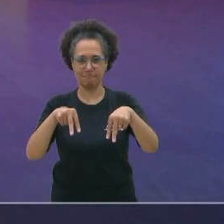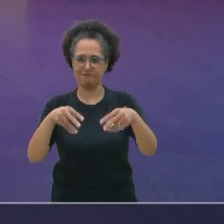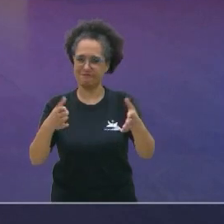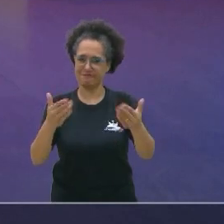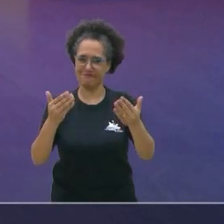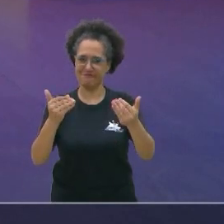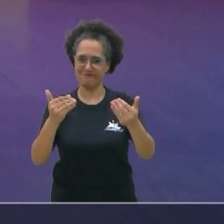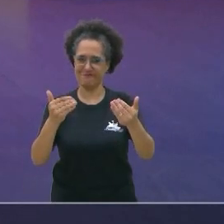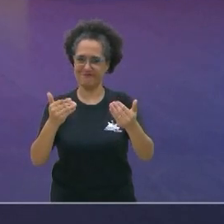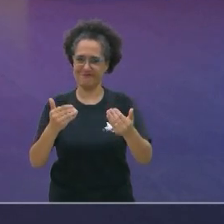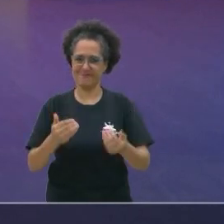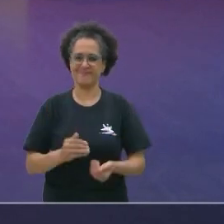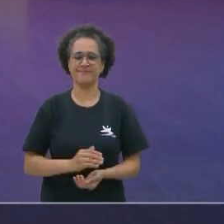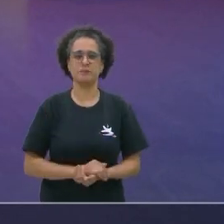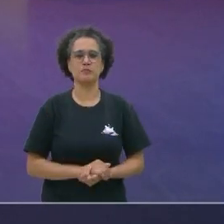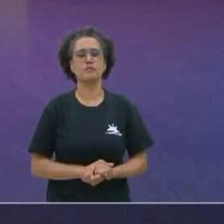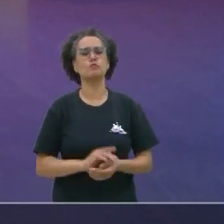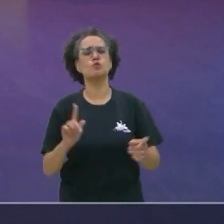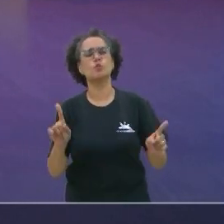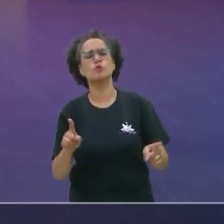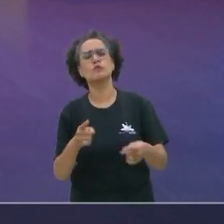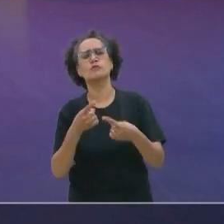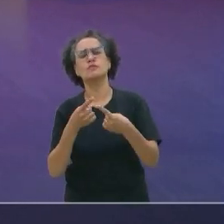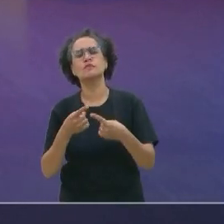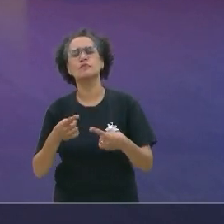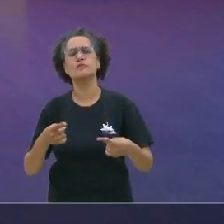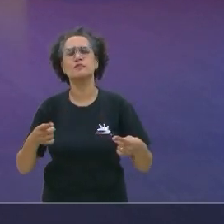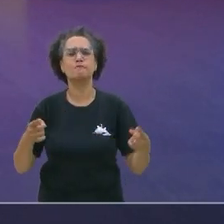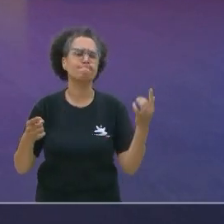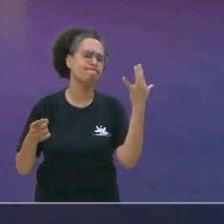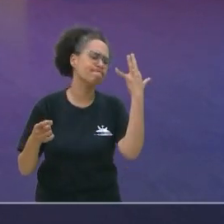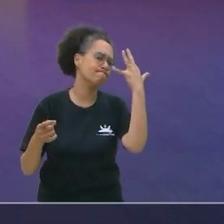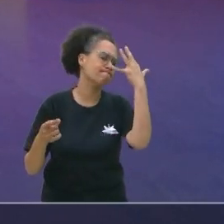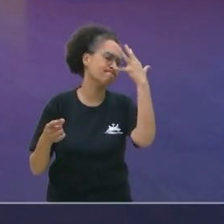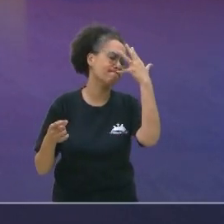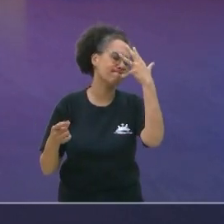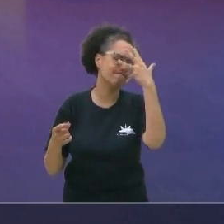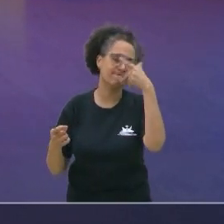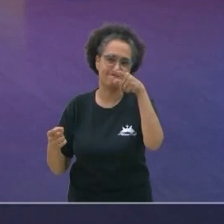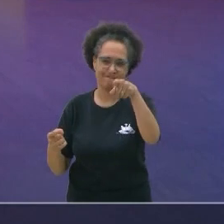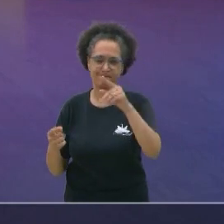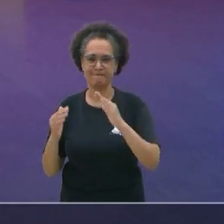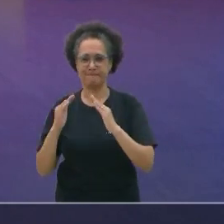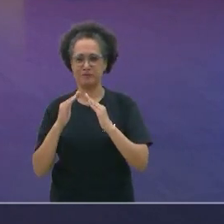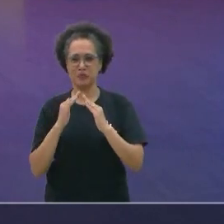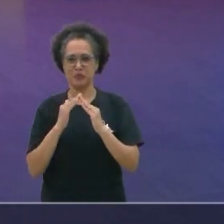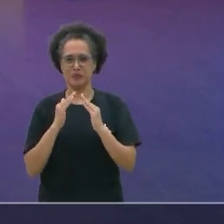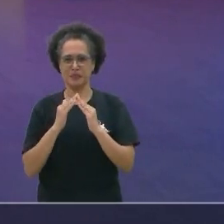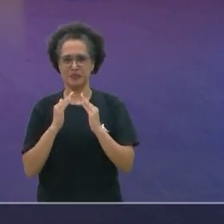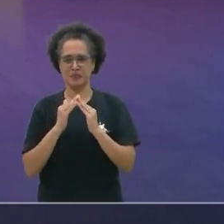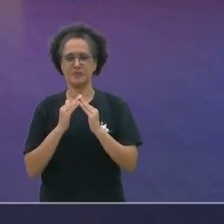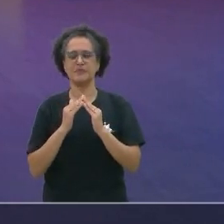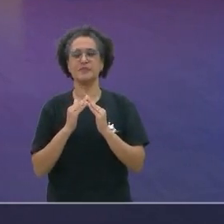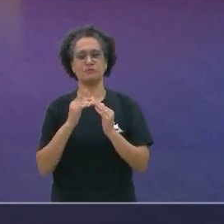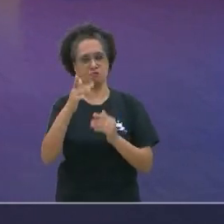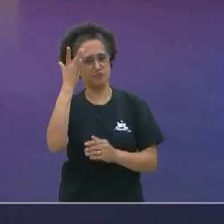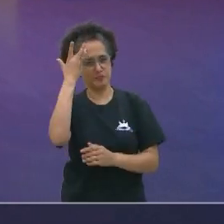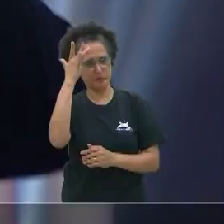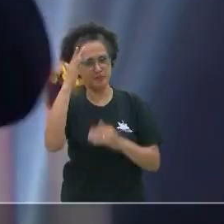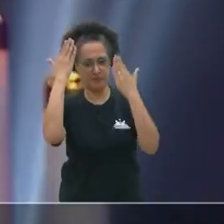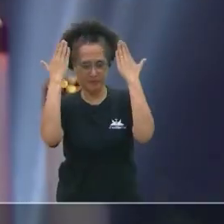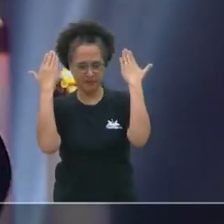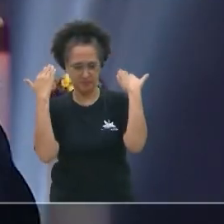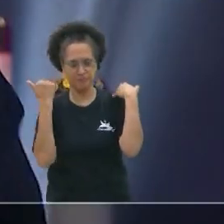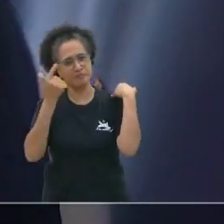essa linda canção que a senhora está cantando. Você que deu uma pausa em casa, você não sabe, a irmã vai cantar. Mas você que